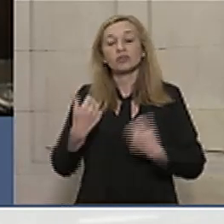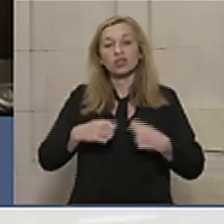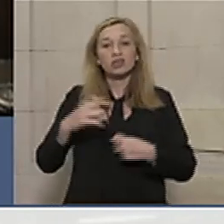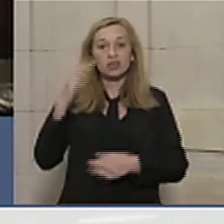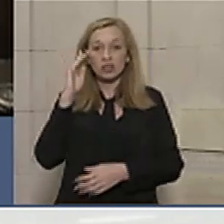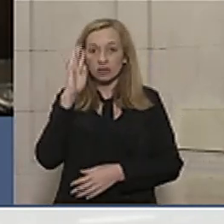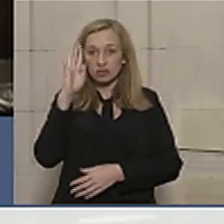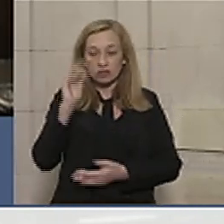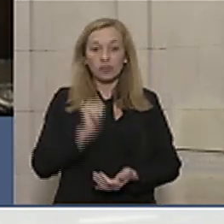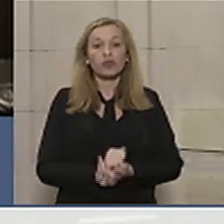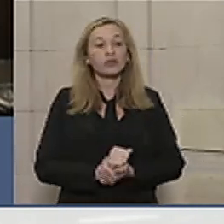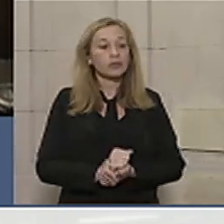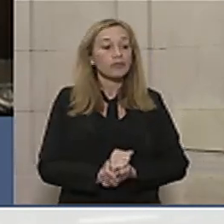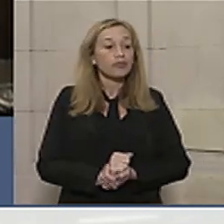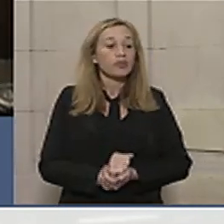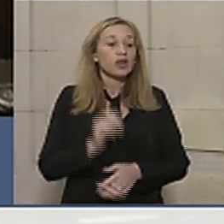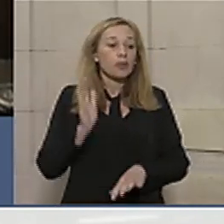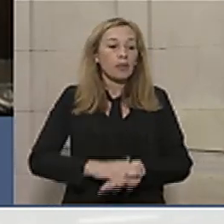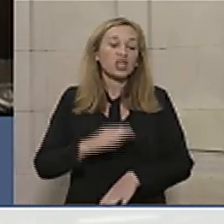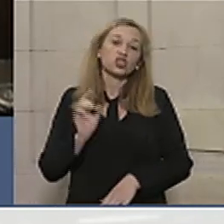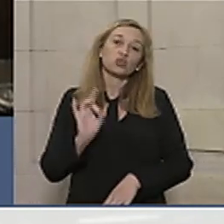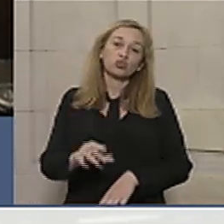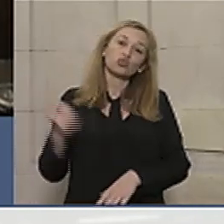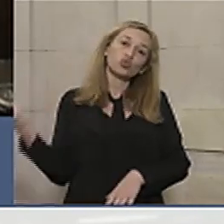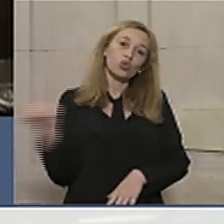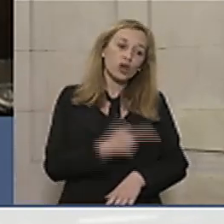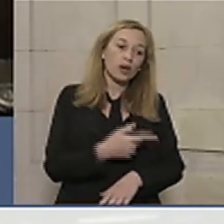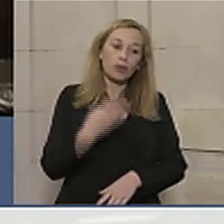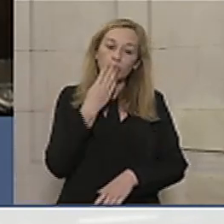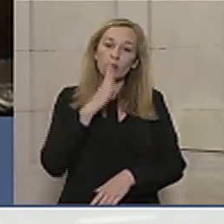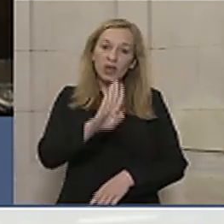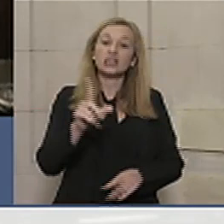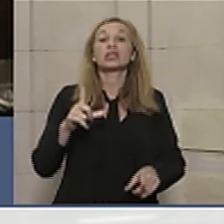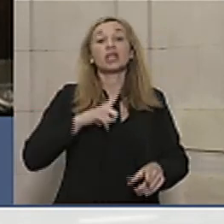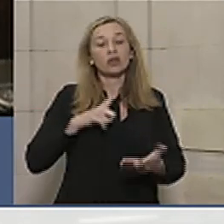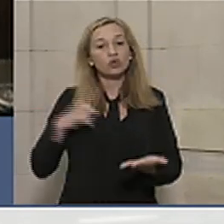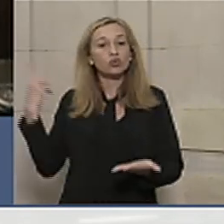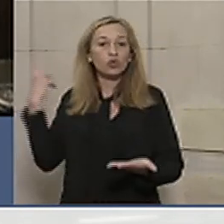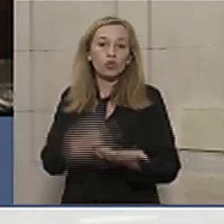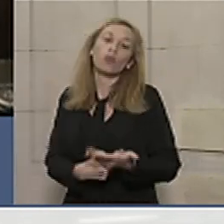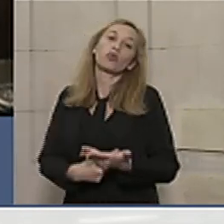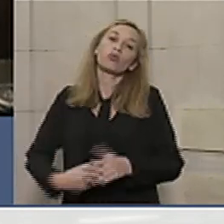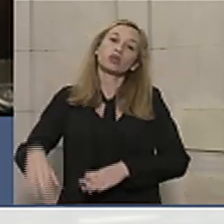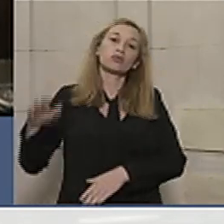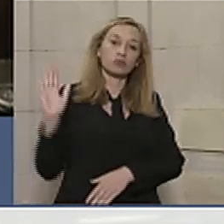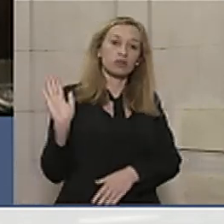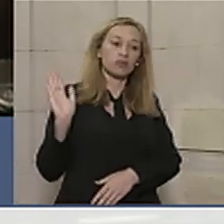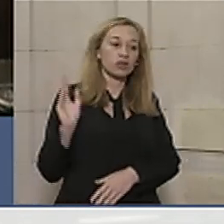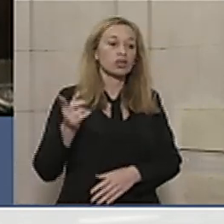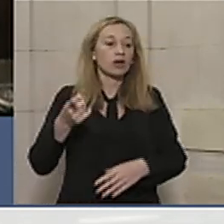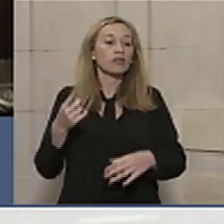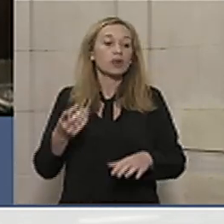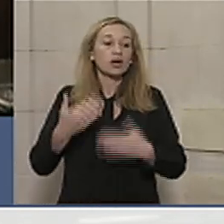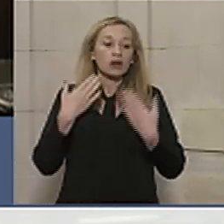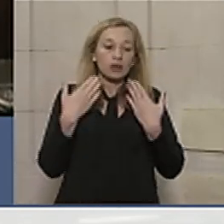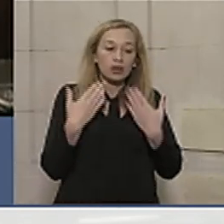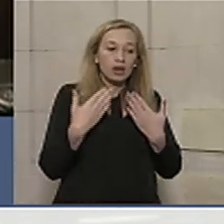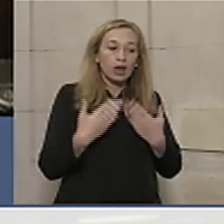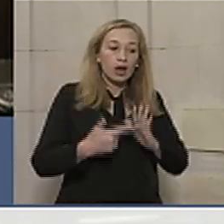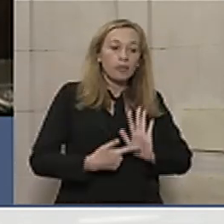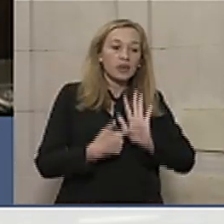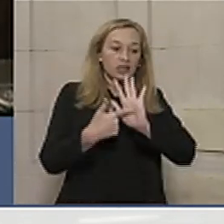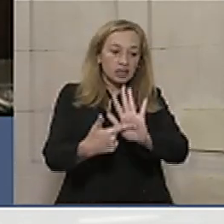esperanças. Muito mais do que promessas vagas, nós temos o compromisso, o dever de apresentar ao setor